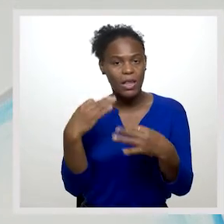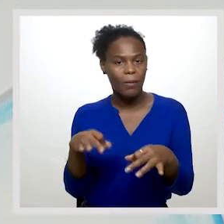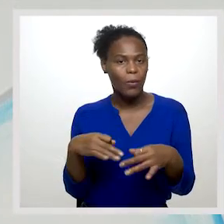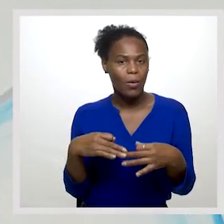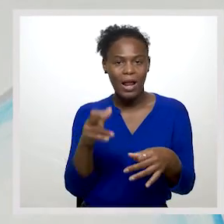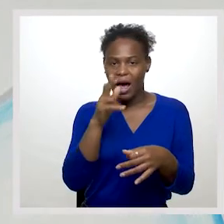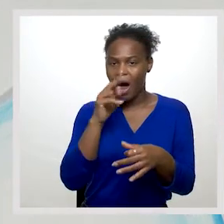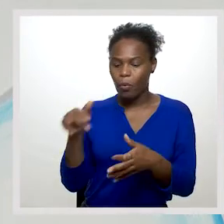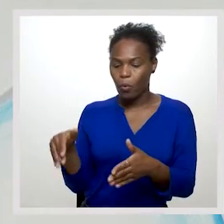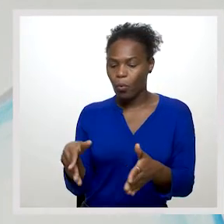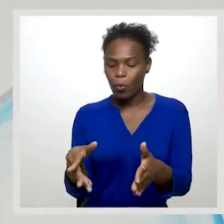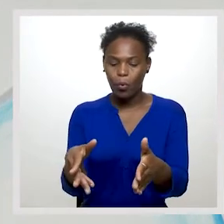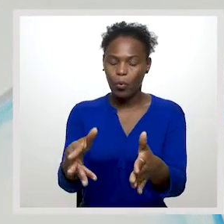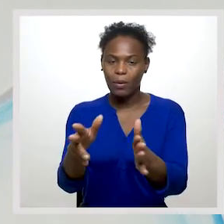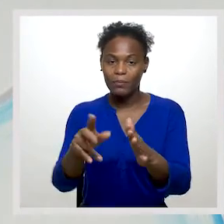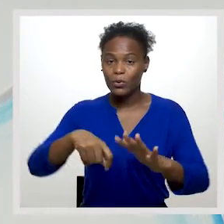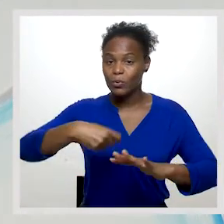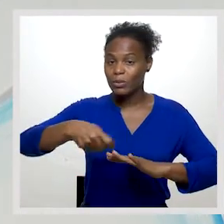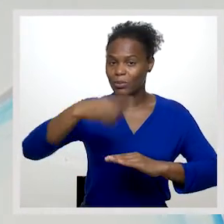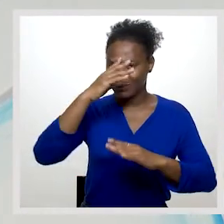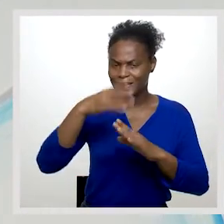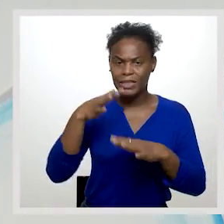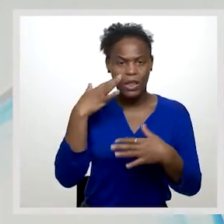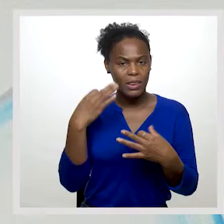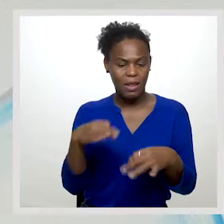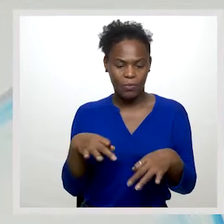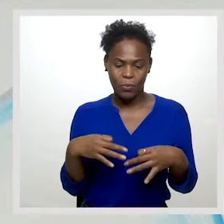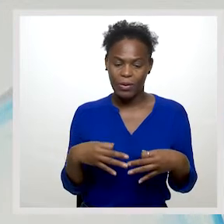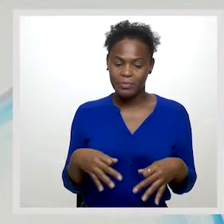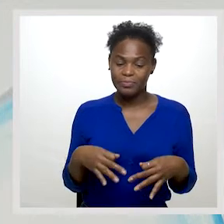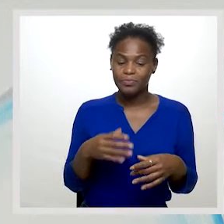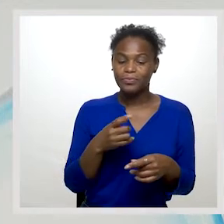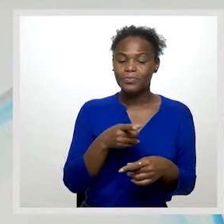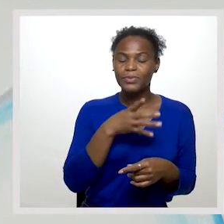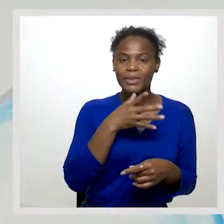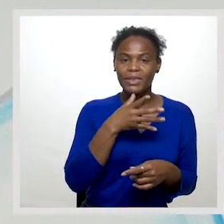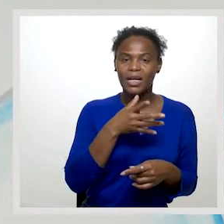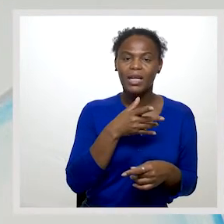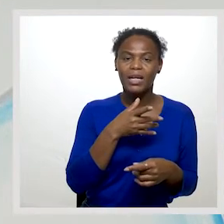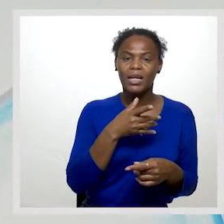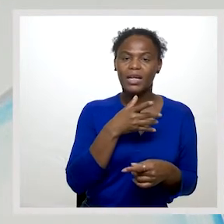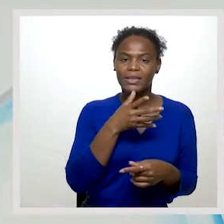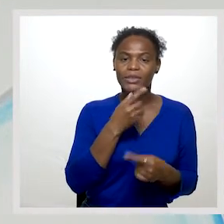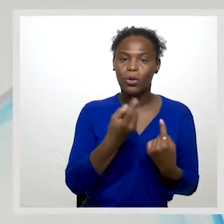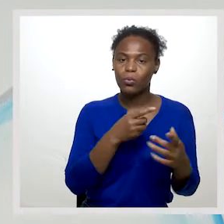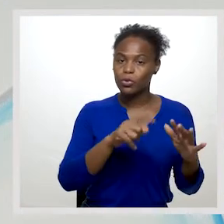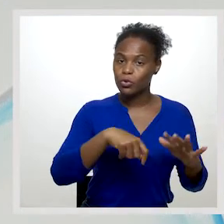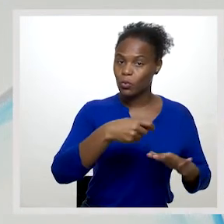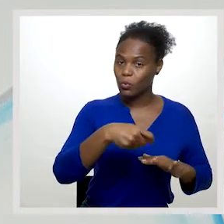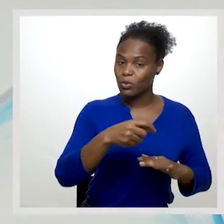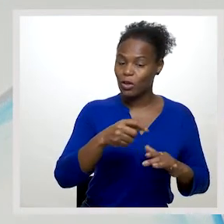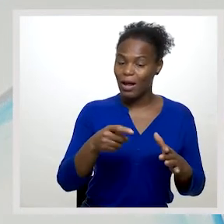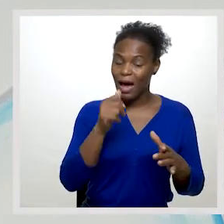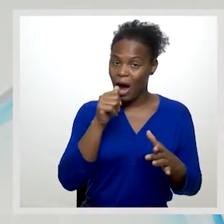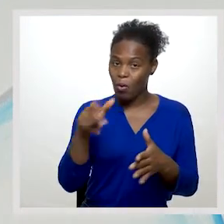é um recurso que acontece naturalmente, não é? Então, desvio desses recursos para outros